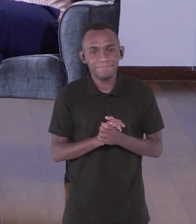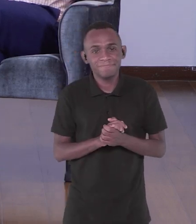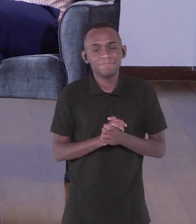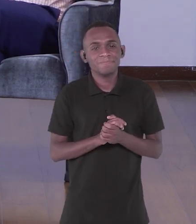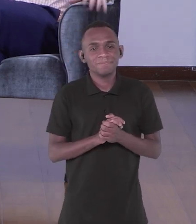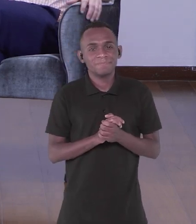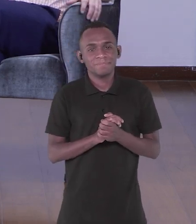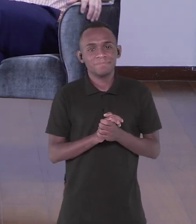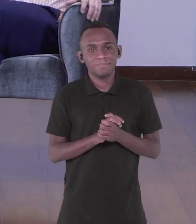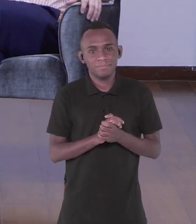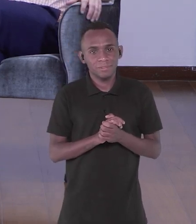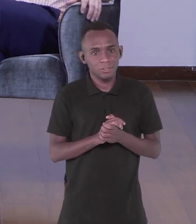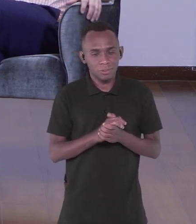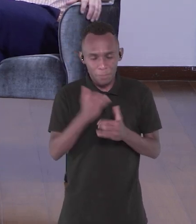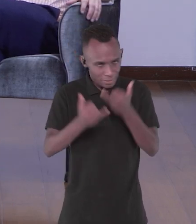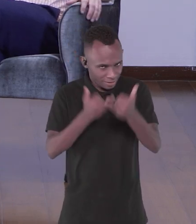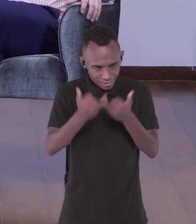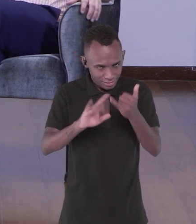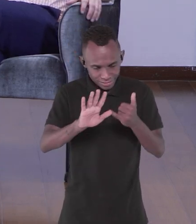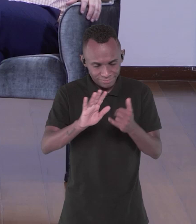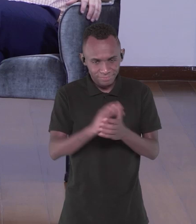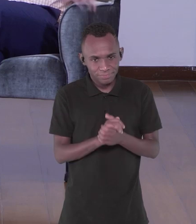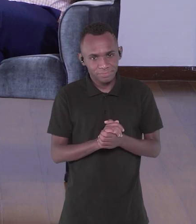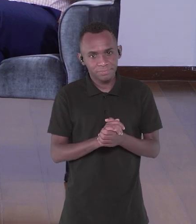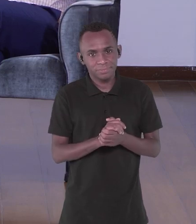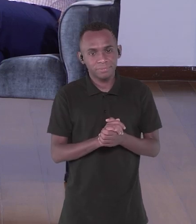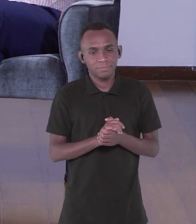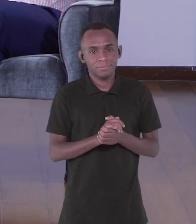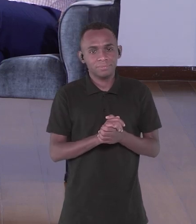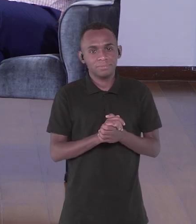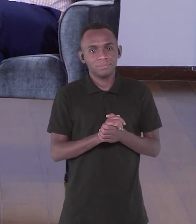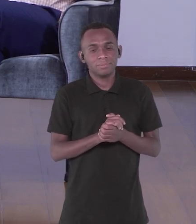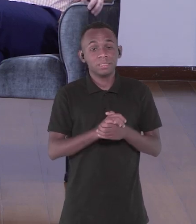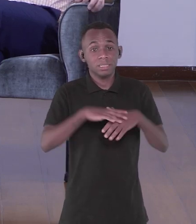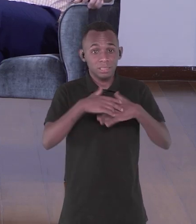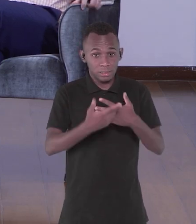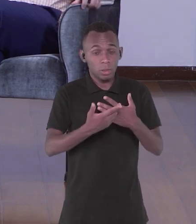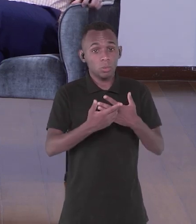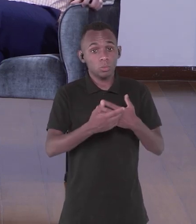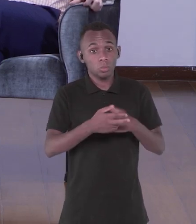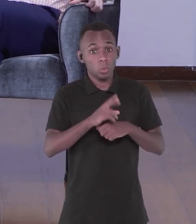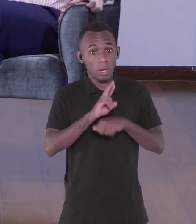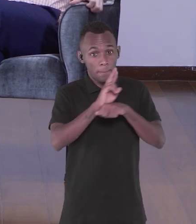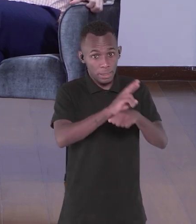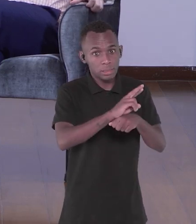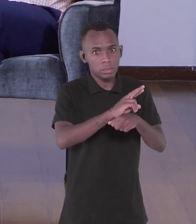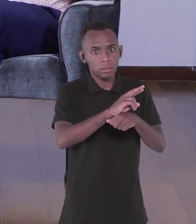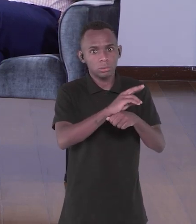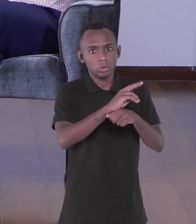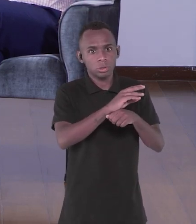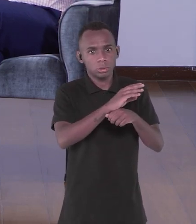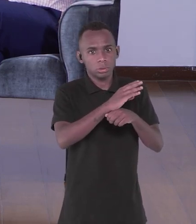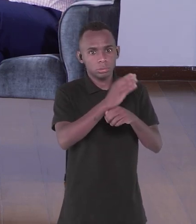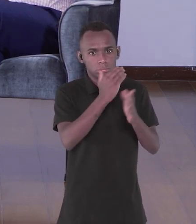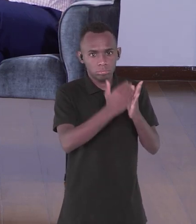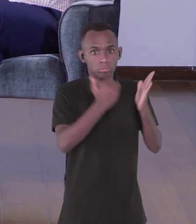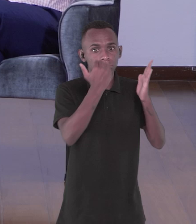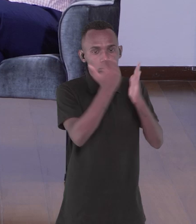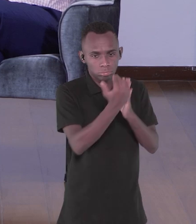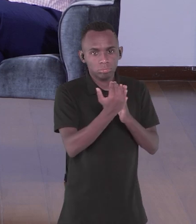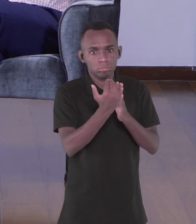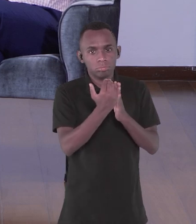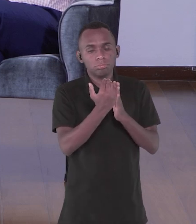Um dos grandes... Foi não, Vinícius. Não foi não. Um dos grandes atores da política internacional, com um dos